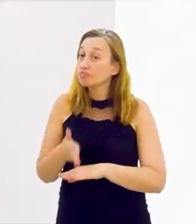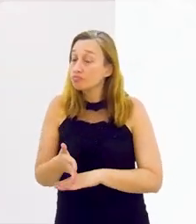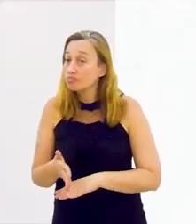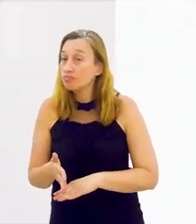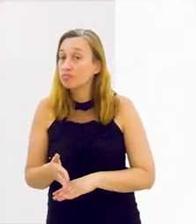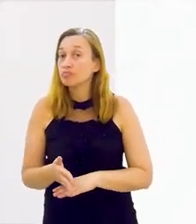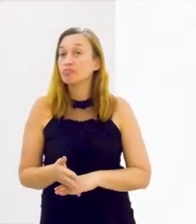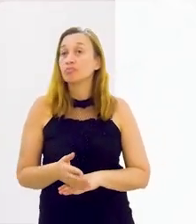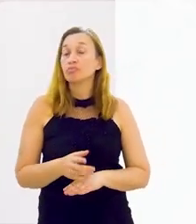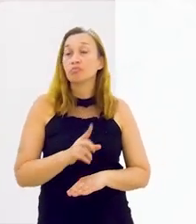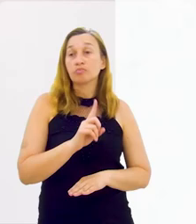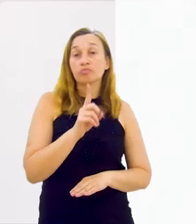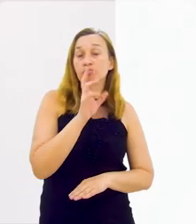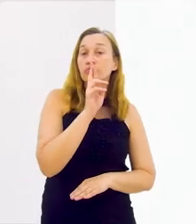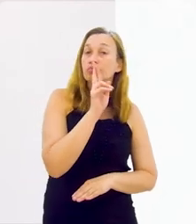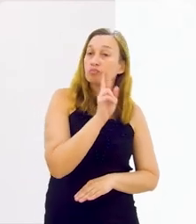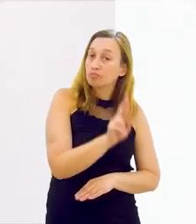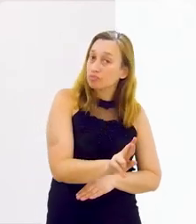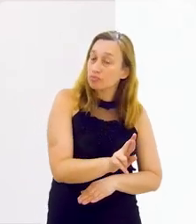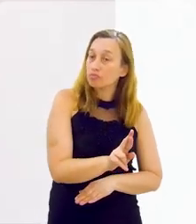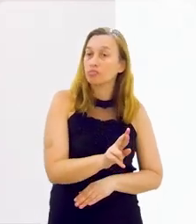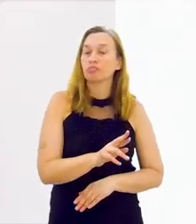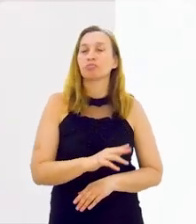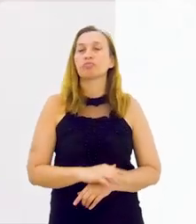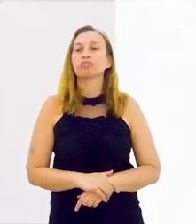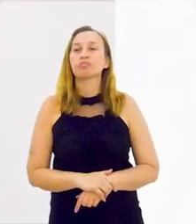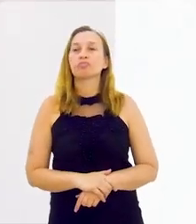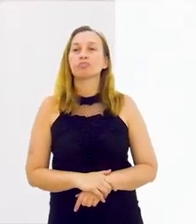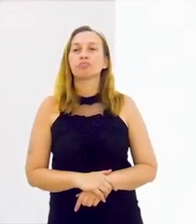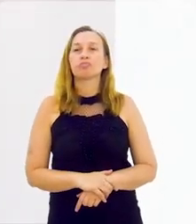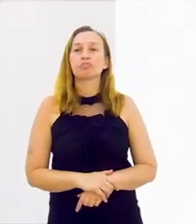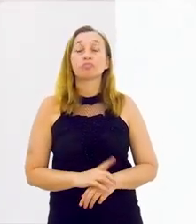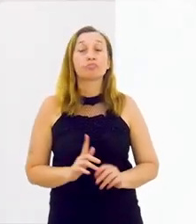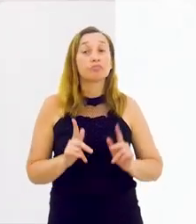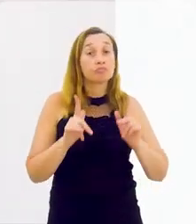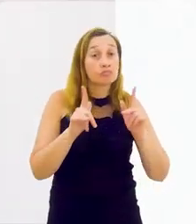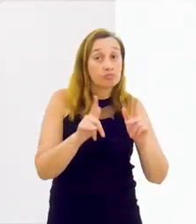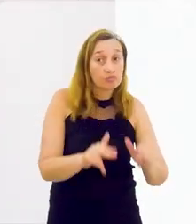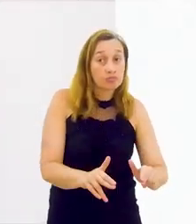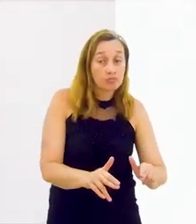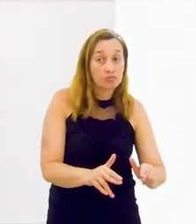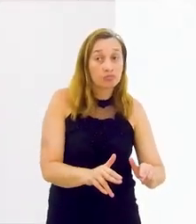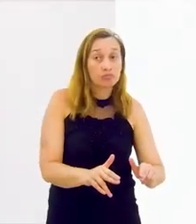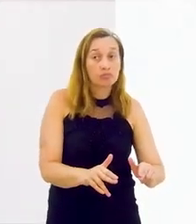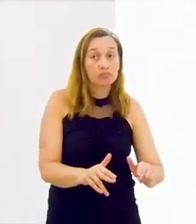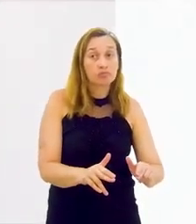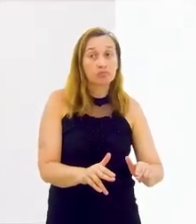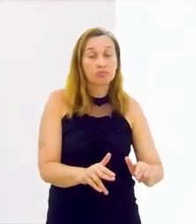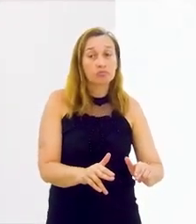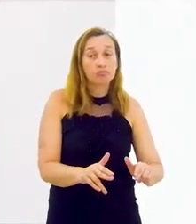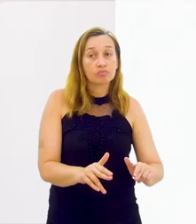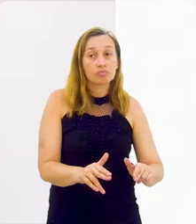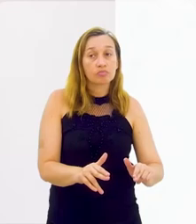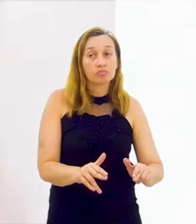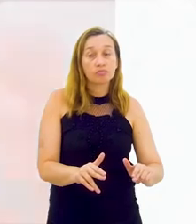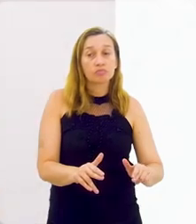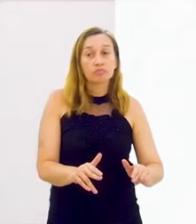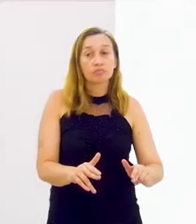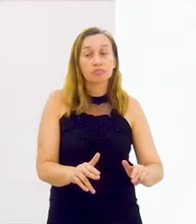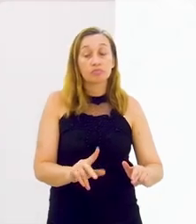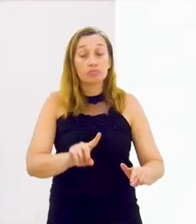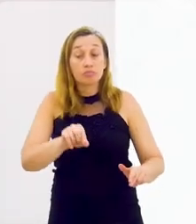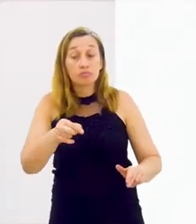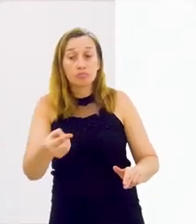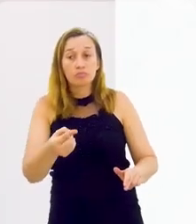chegar, como não responder da mesma maneira que o